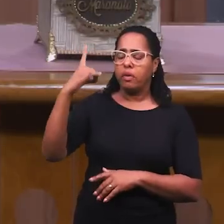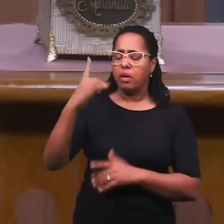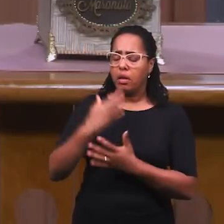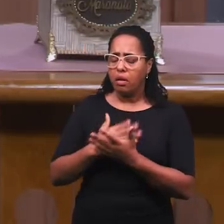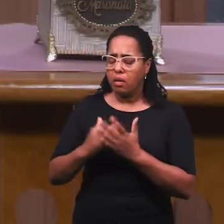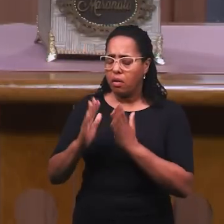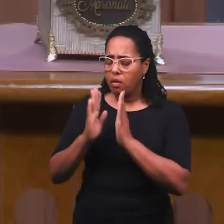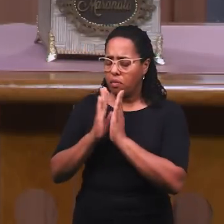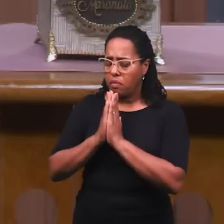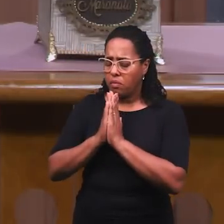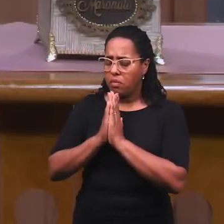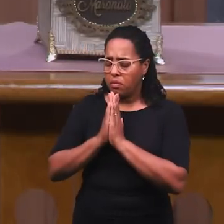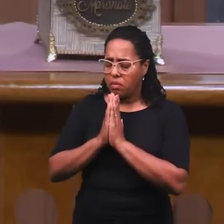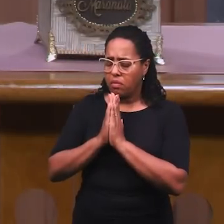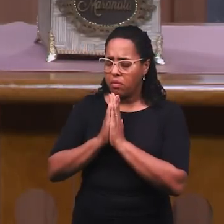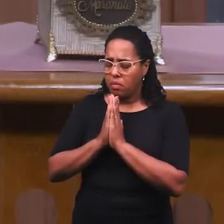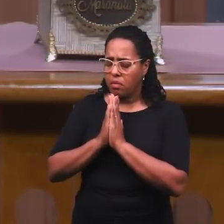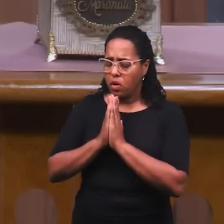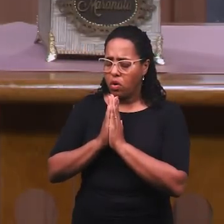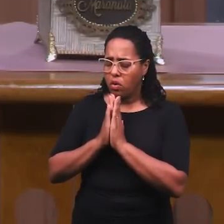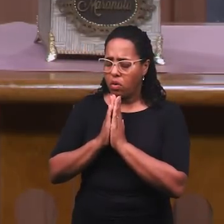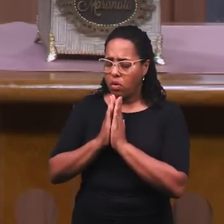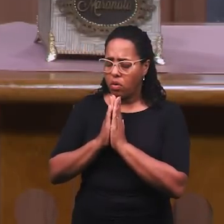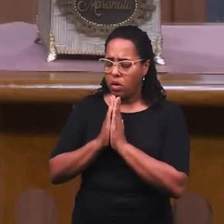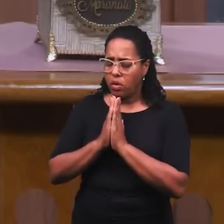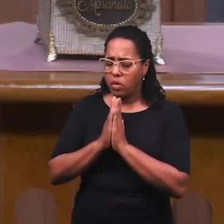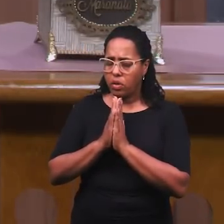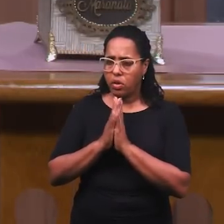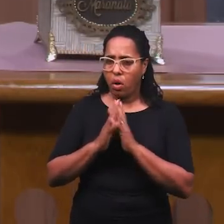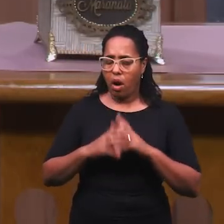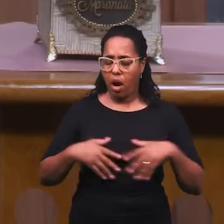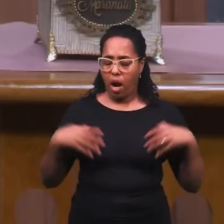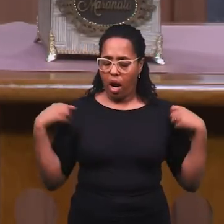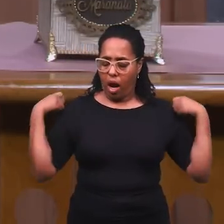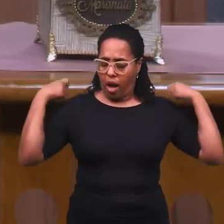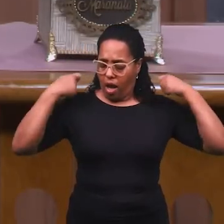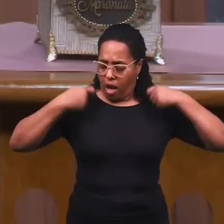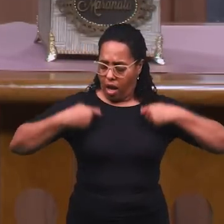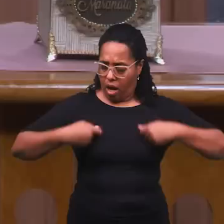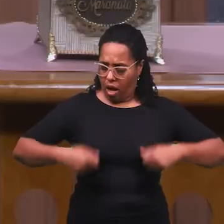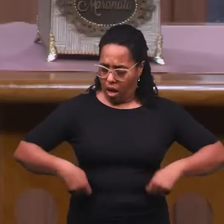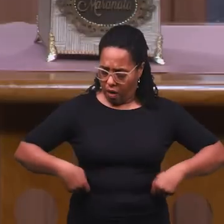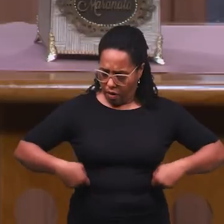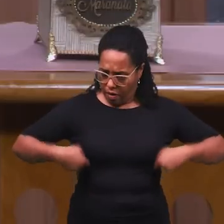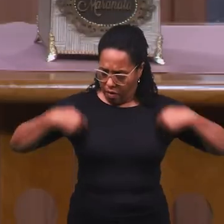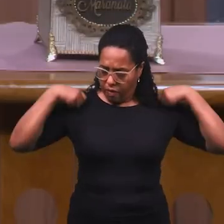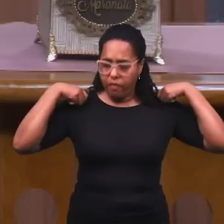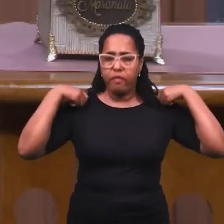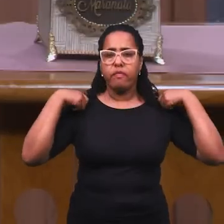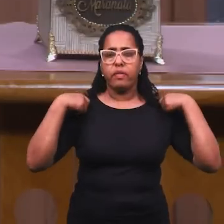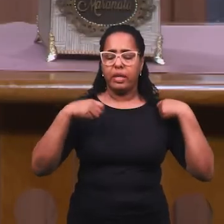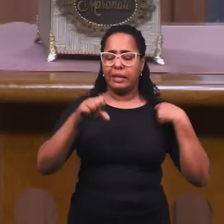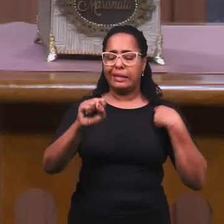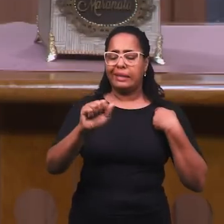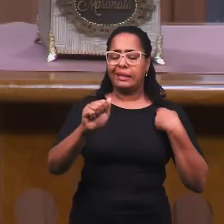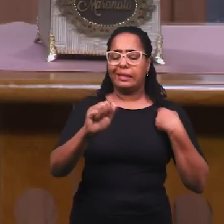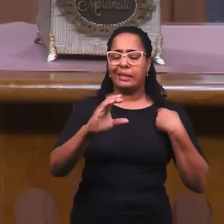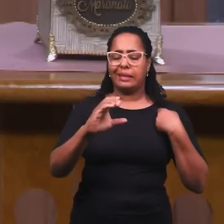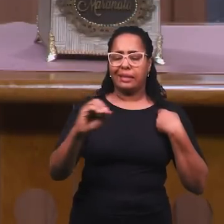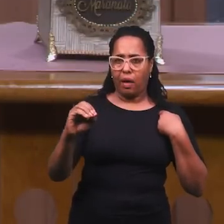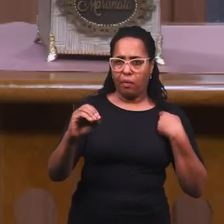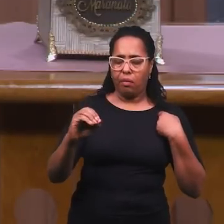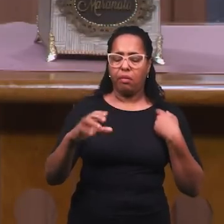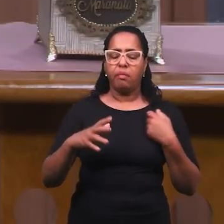ele começa a orar ao Senhor, se veste de saco, que era um ato de se humilhar diante de